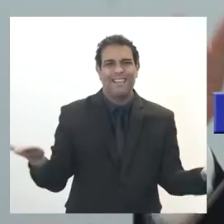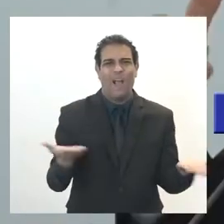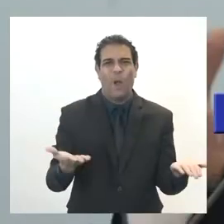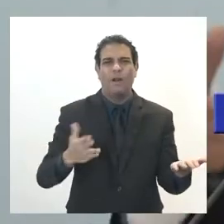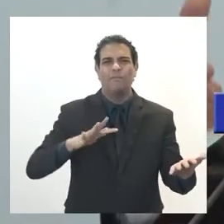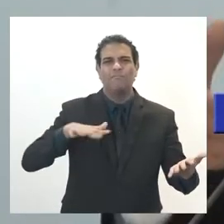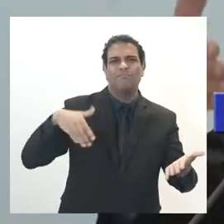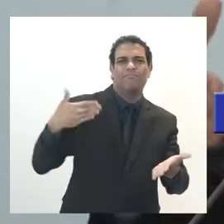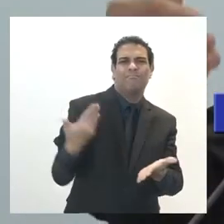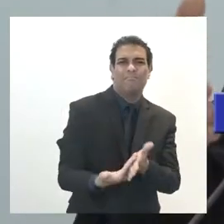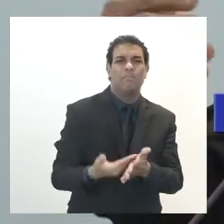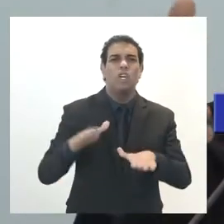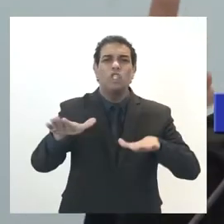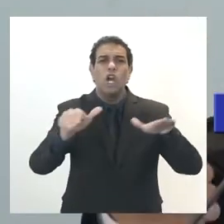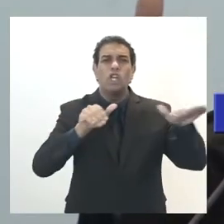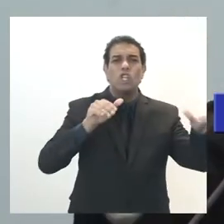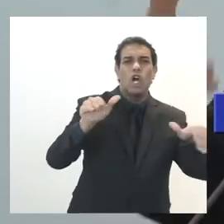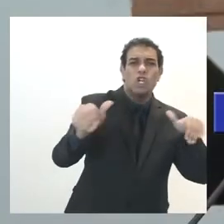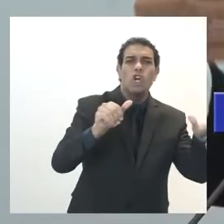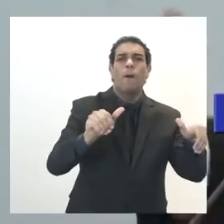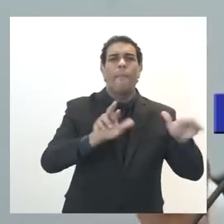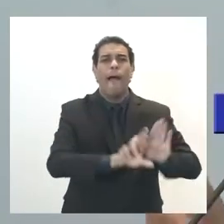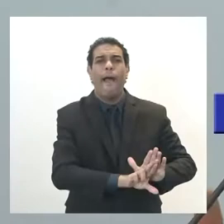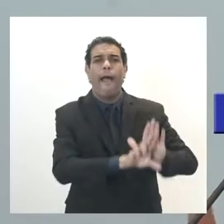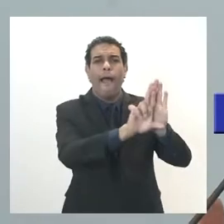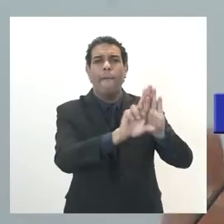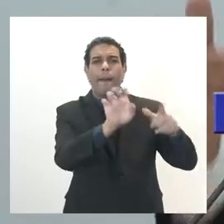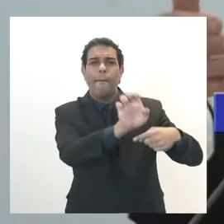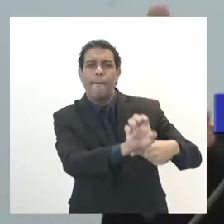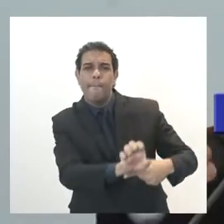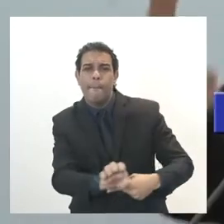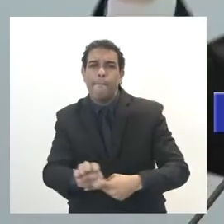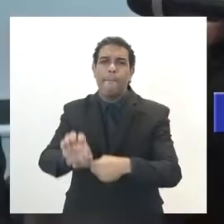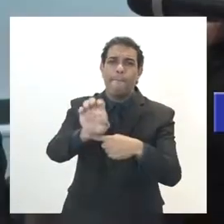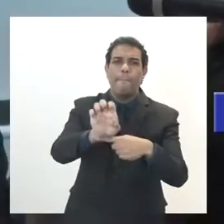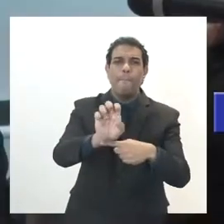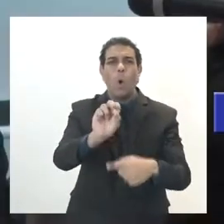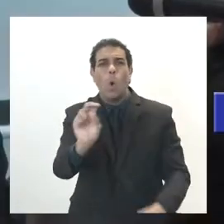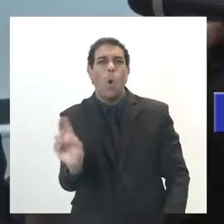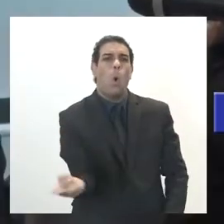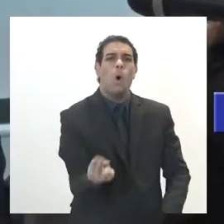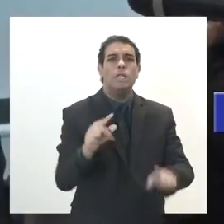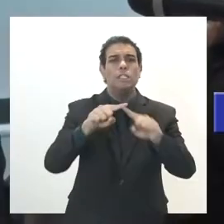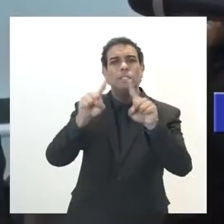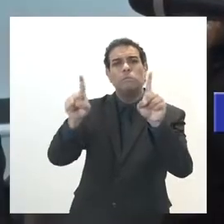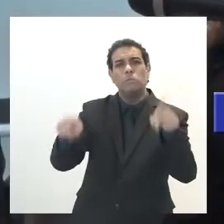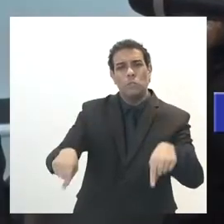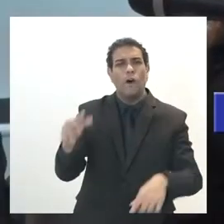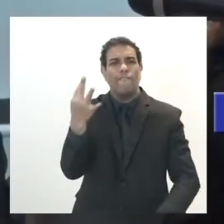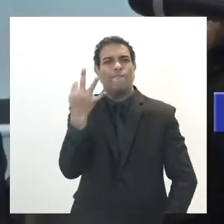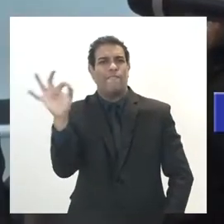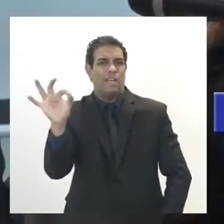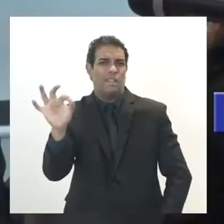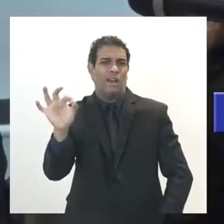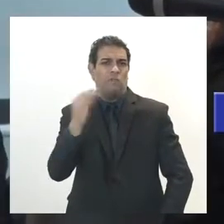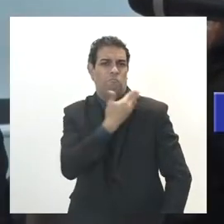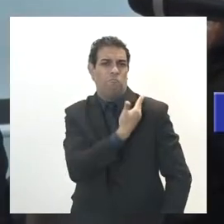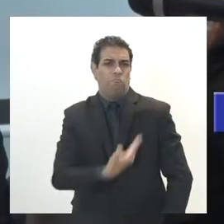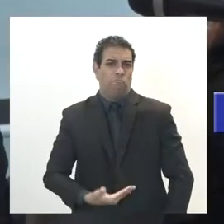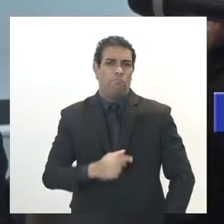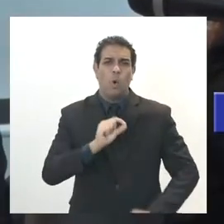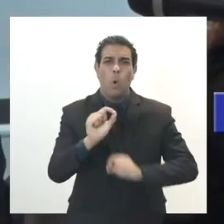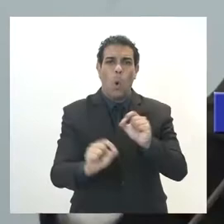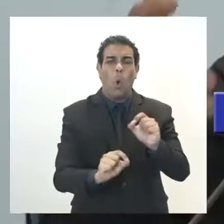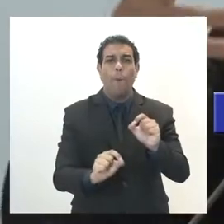trazer mais representantes dos estados do que de servidores de entidades federais porque